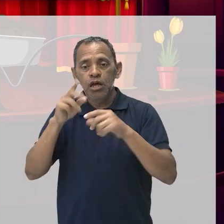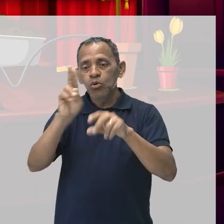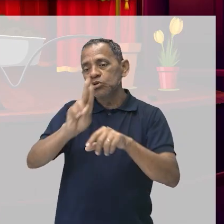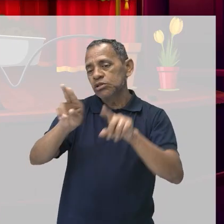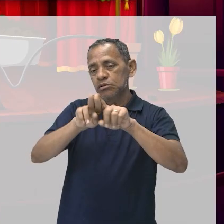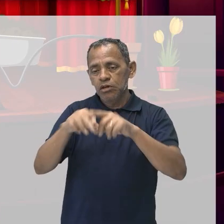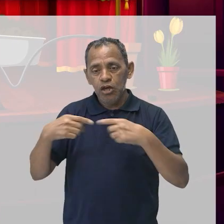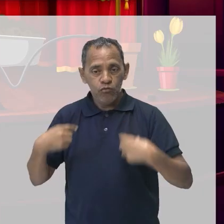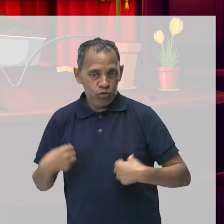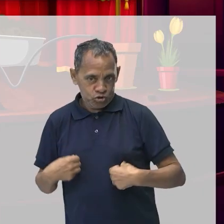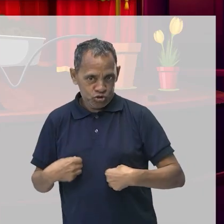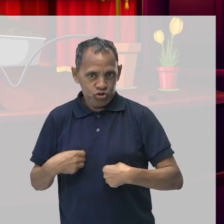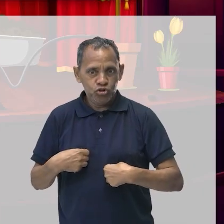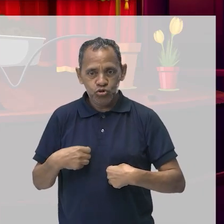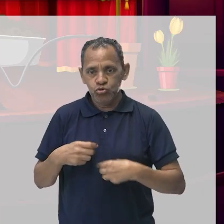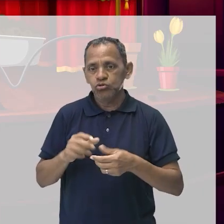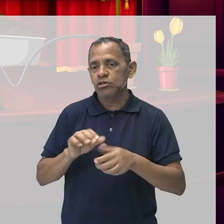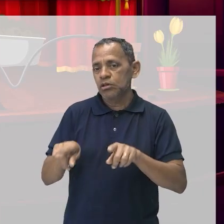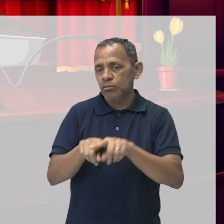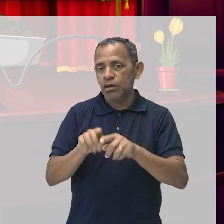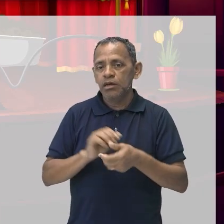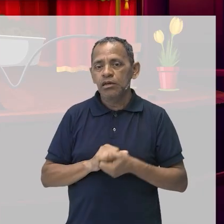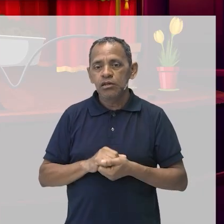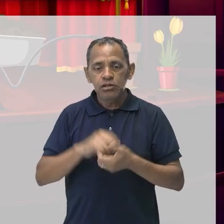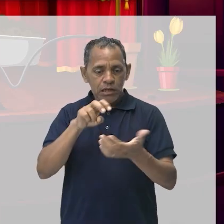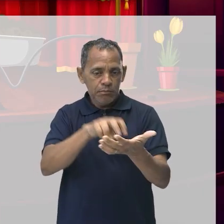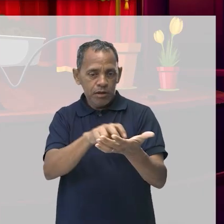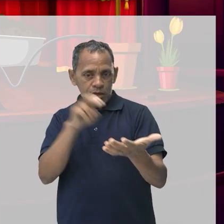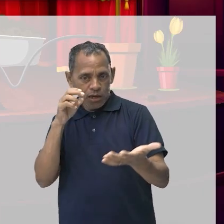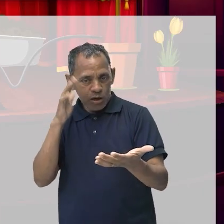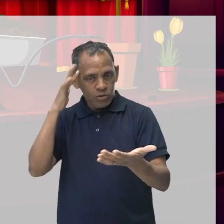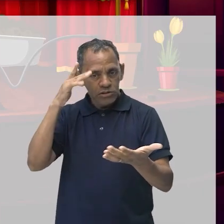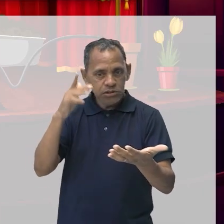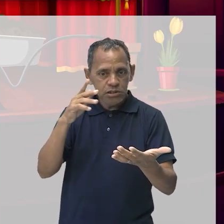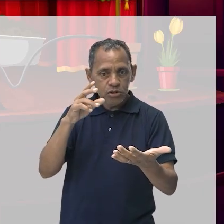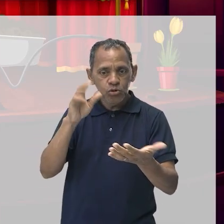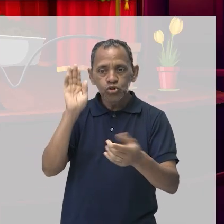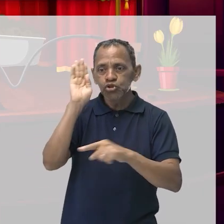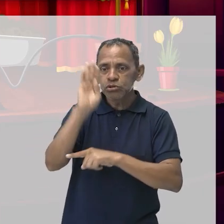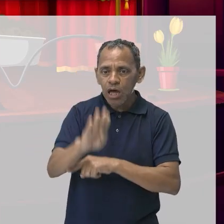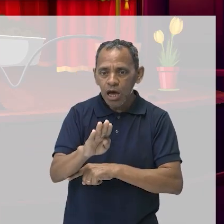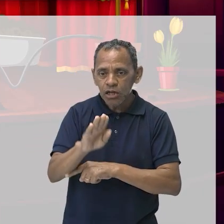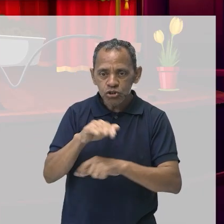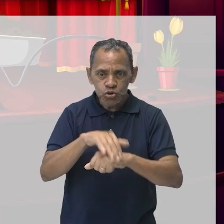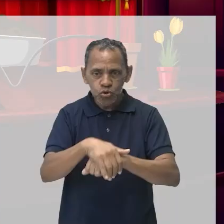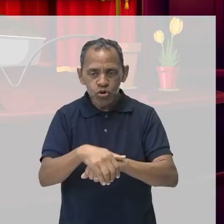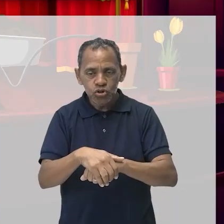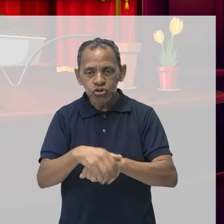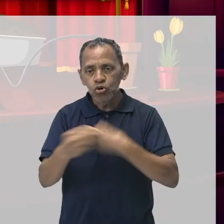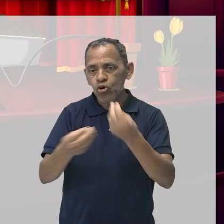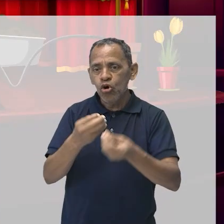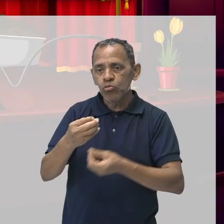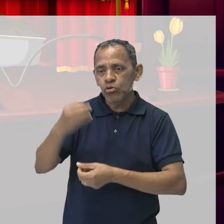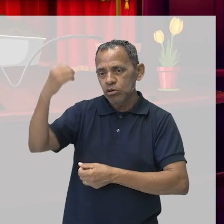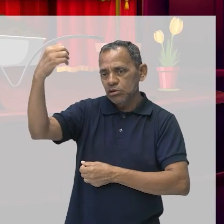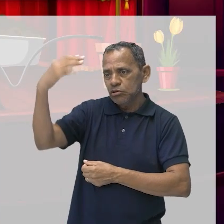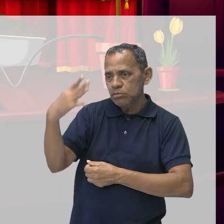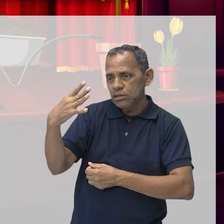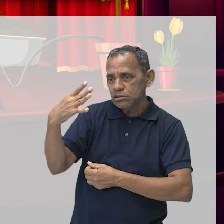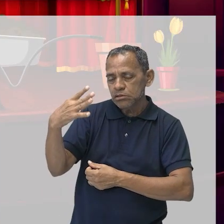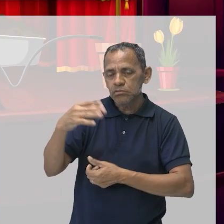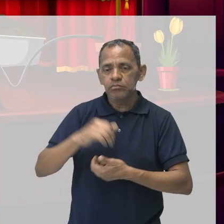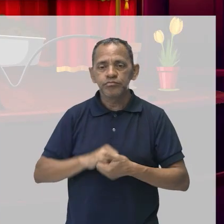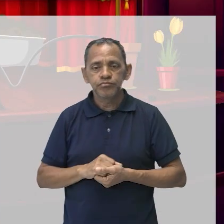que a cena aconteceu de manhã, à tarde, à noite? É o que nós vamos ver sobre a iluminação. E o que é